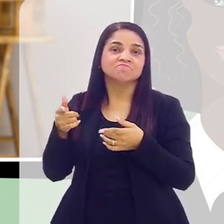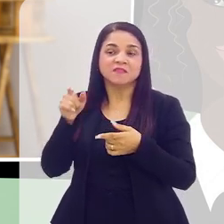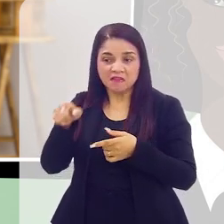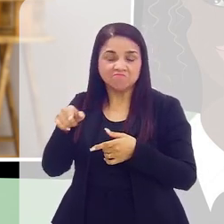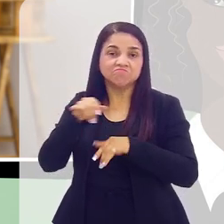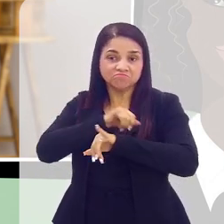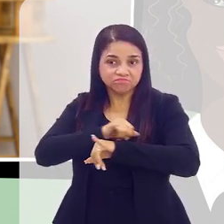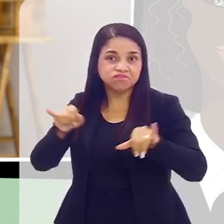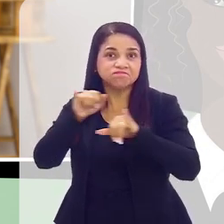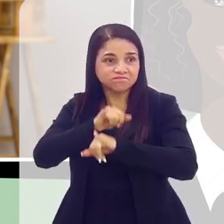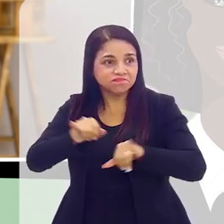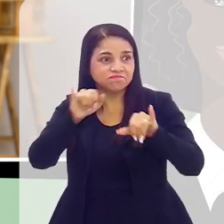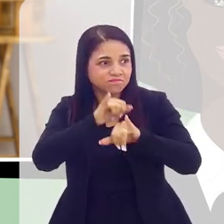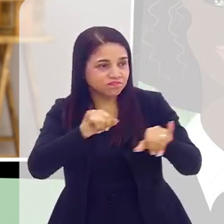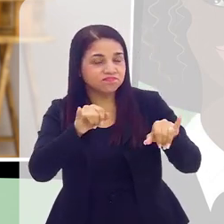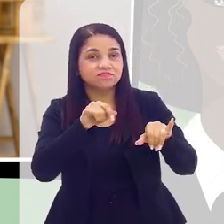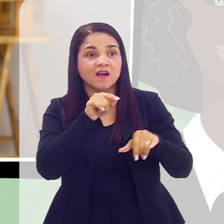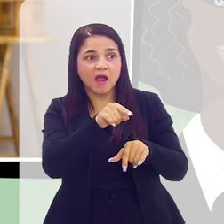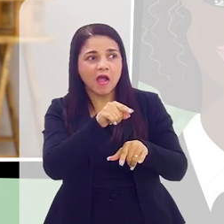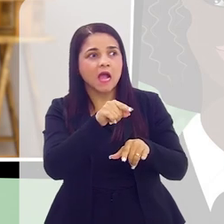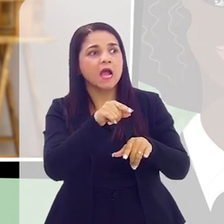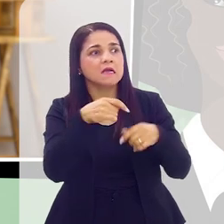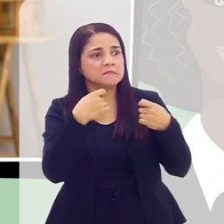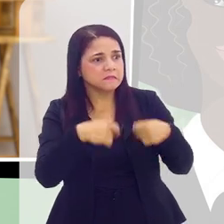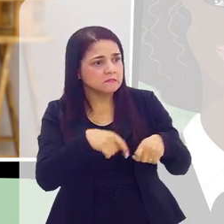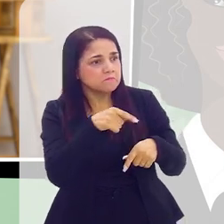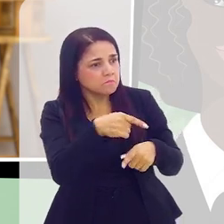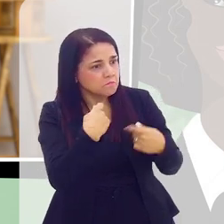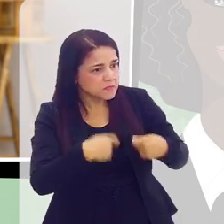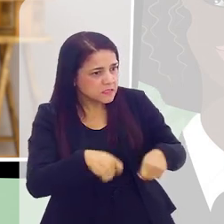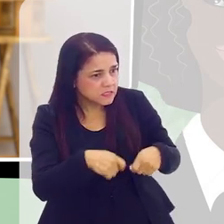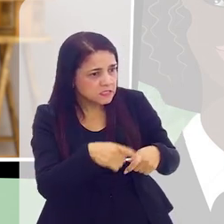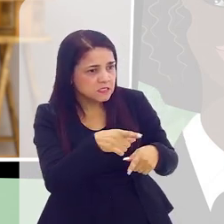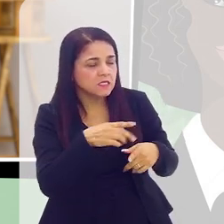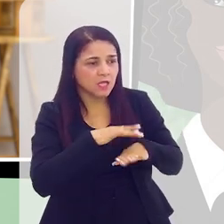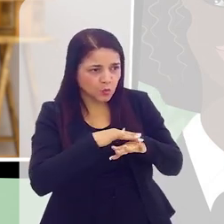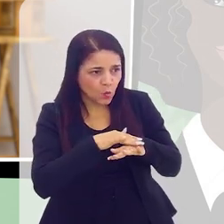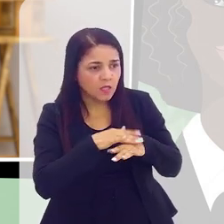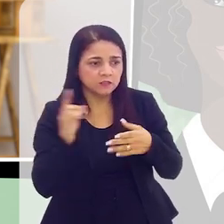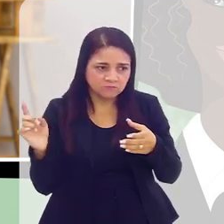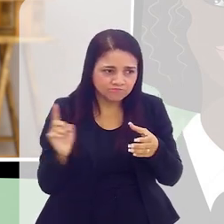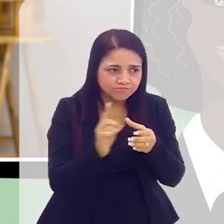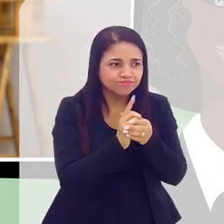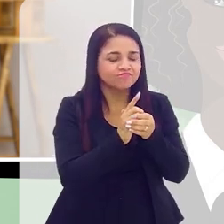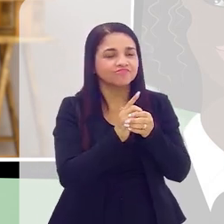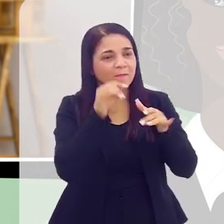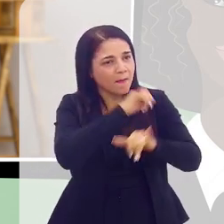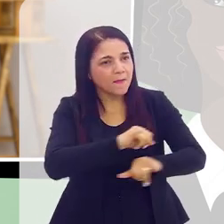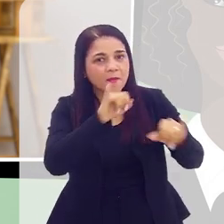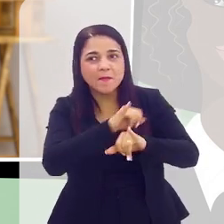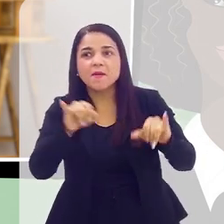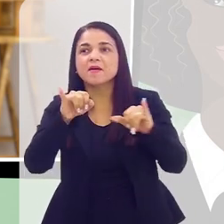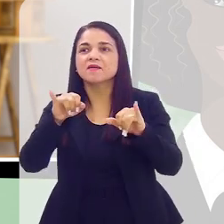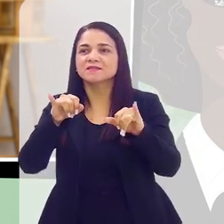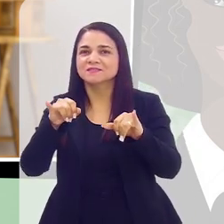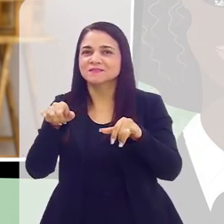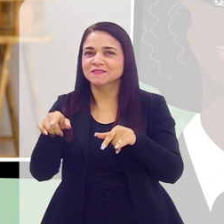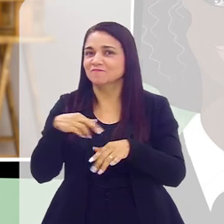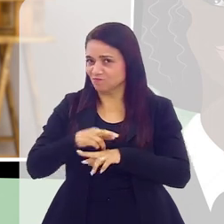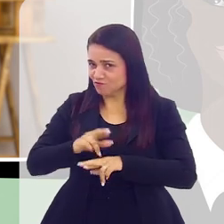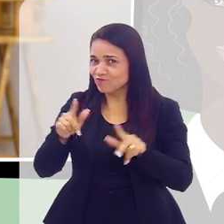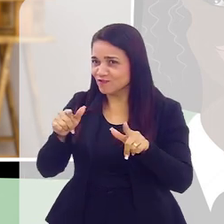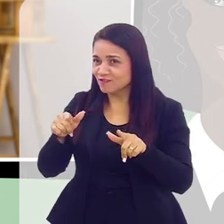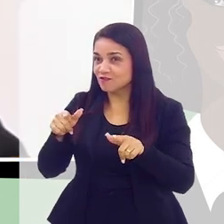tenho certeza que ela vai comentar quando ela encontrar alguém que possa fazer parte. Então, esse boca a boca faz a diferença,